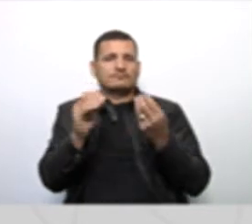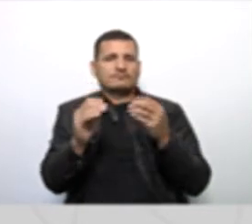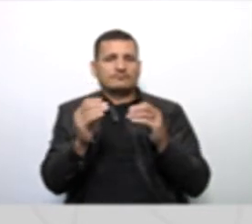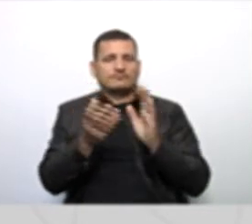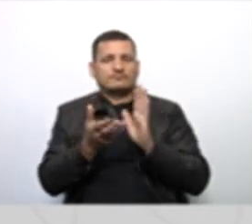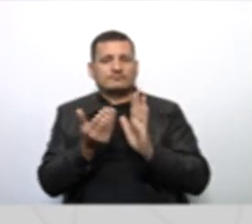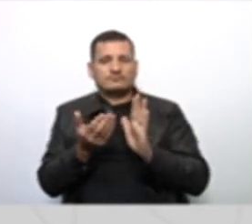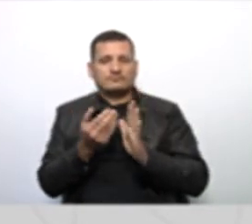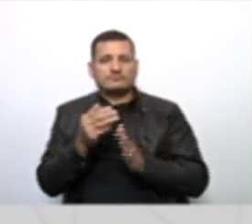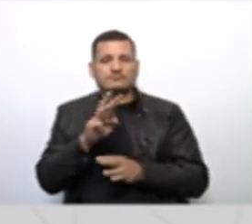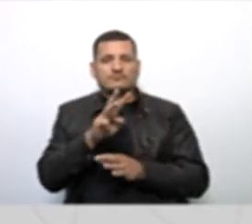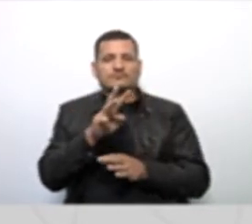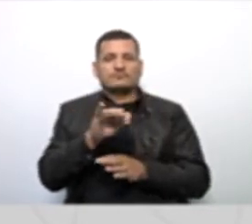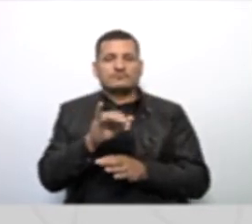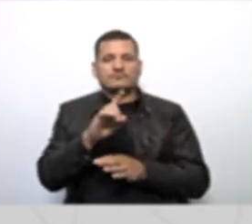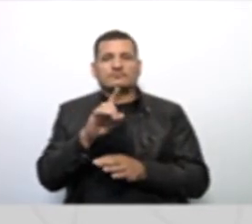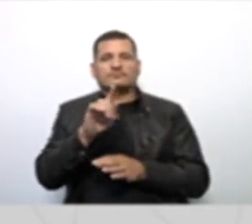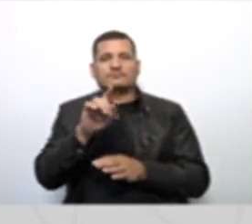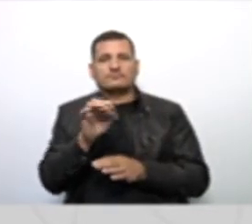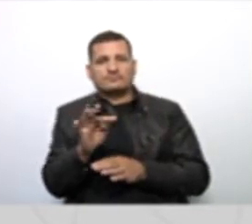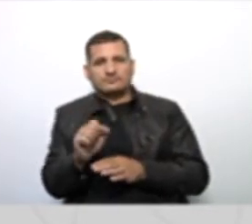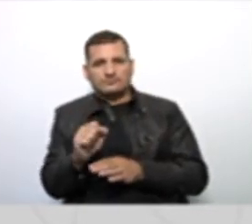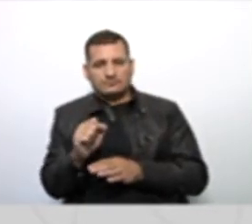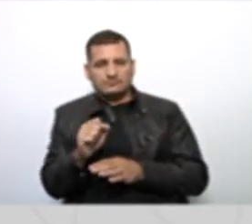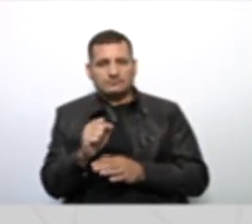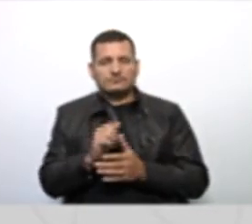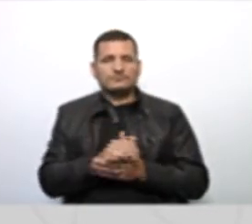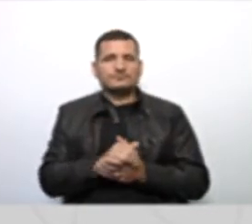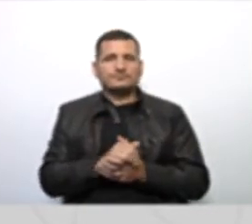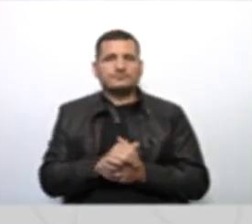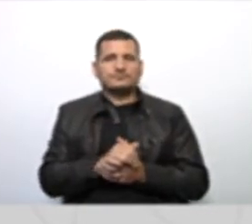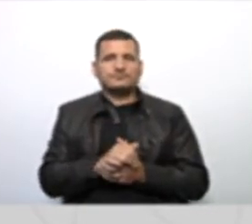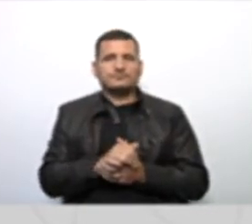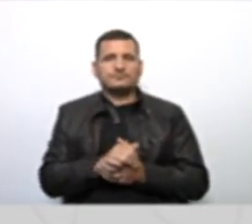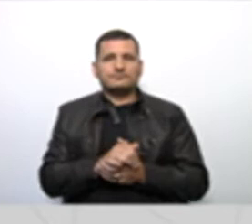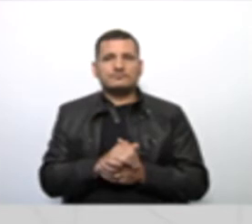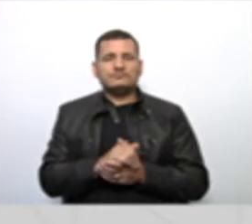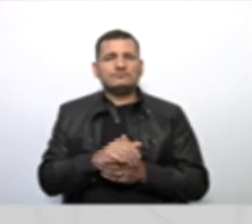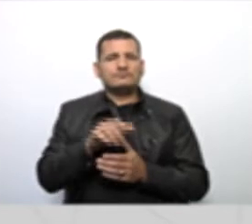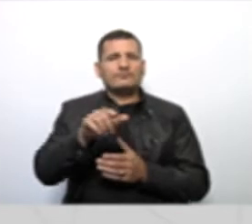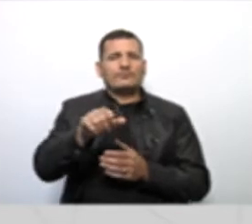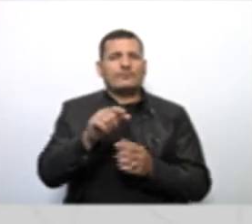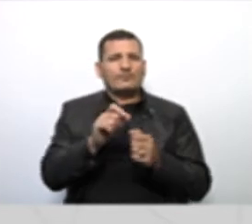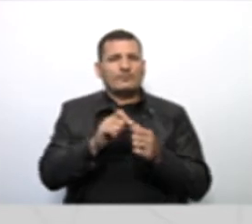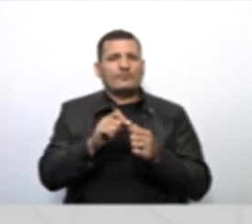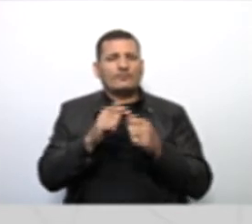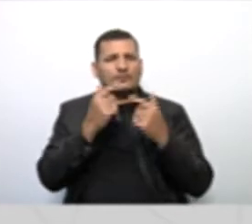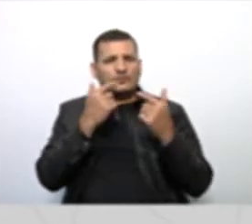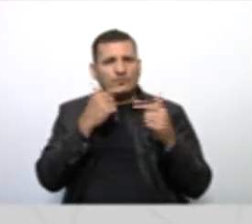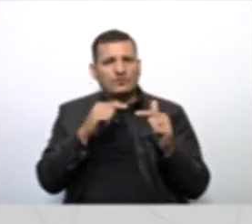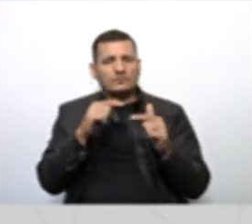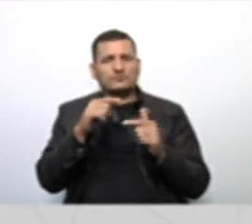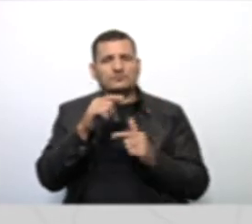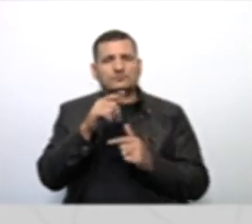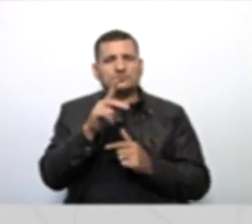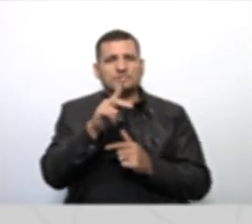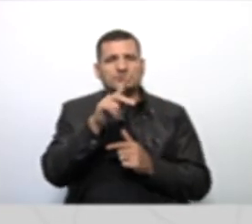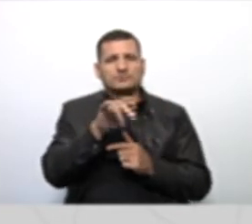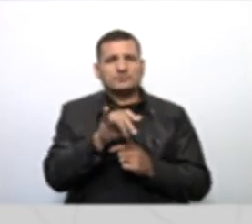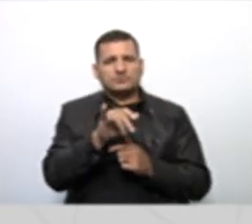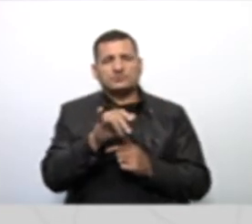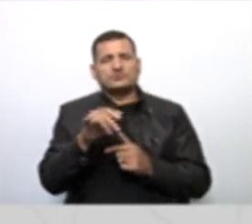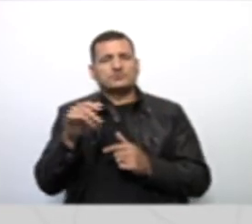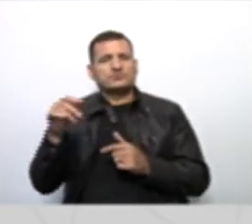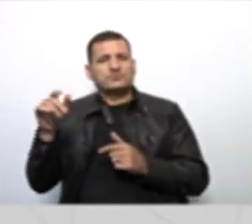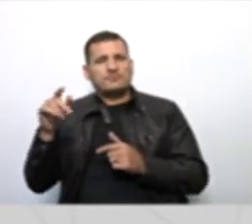de widgets. Então, além deles desenvolveram a linguagem Kivy incluída na linguagem Python, eles